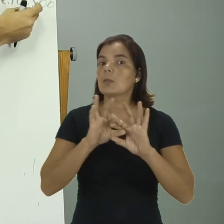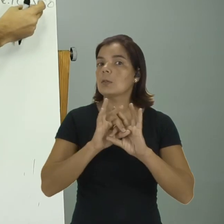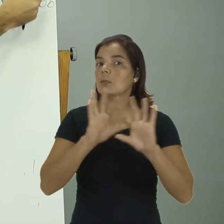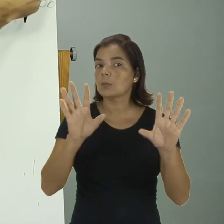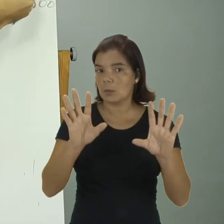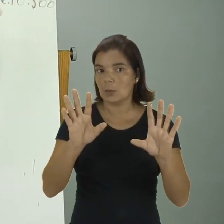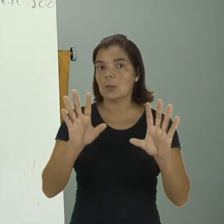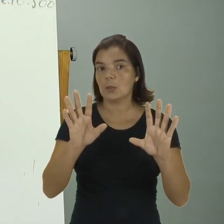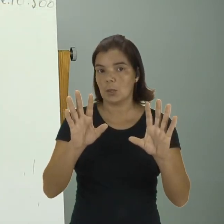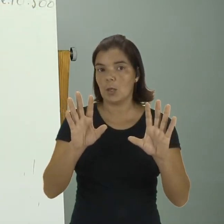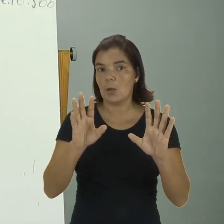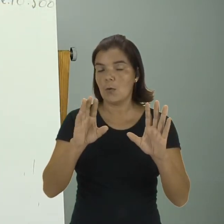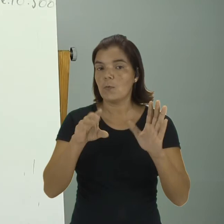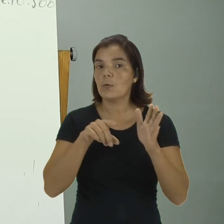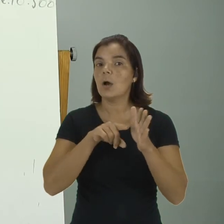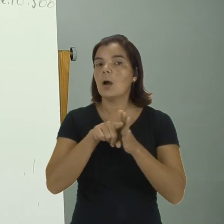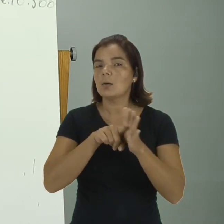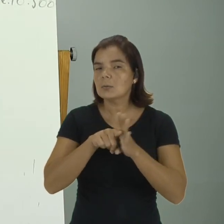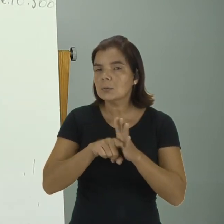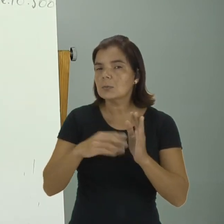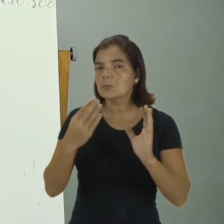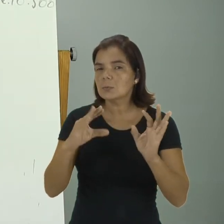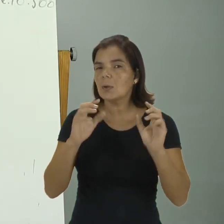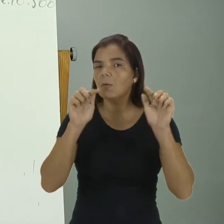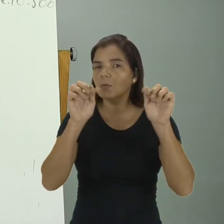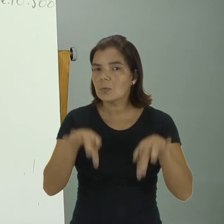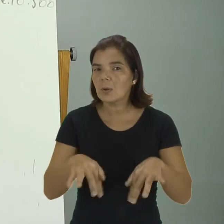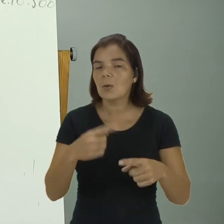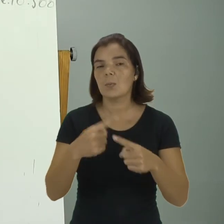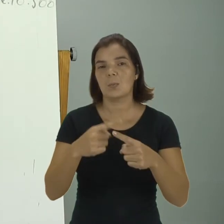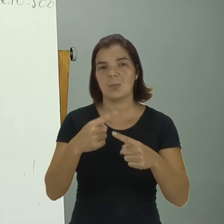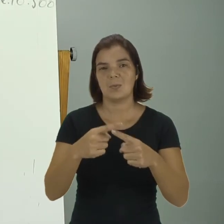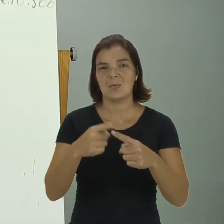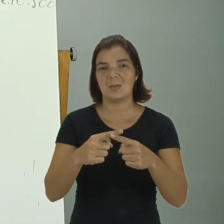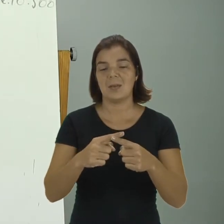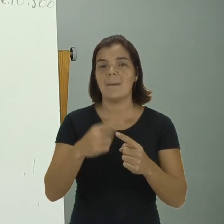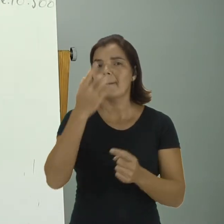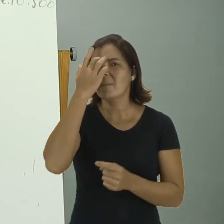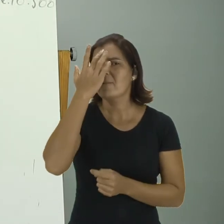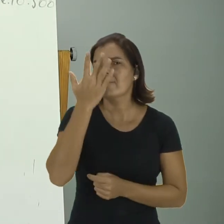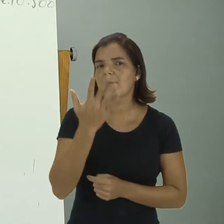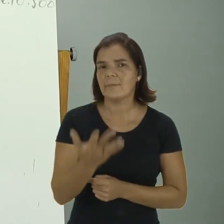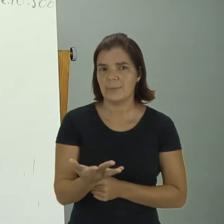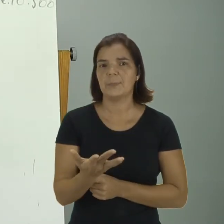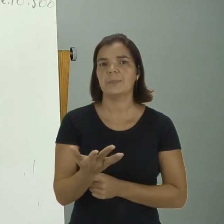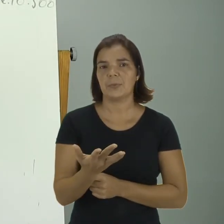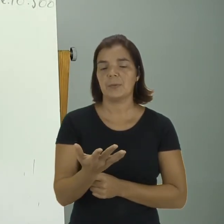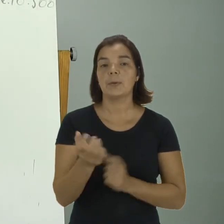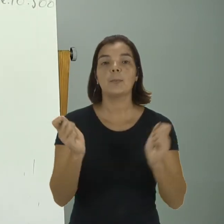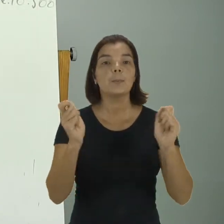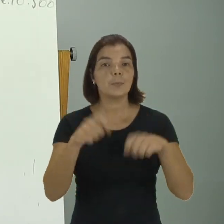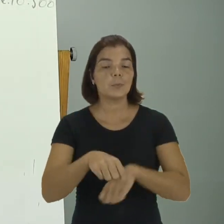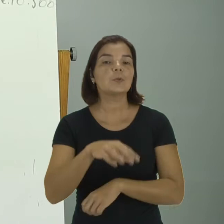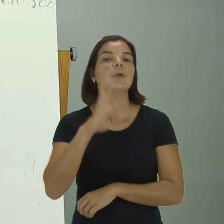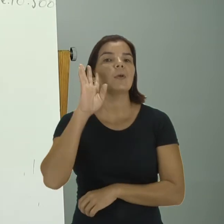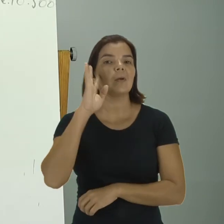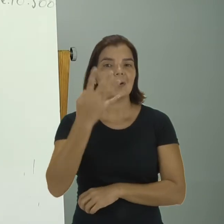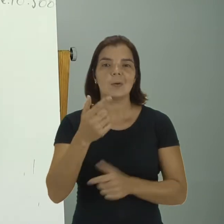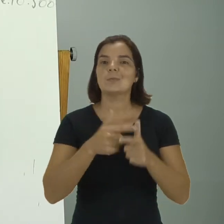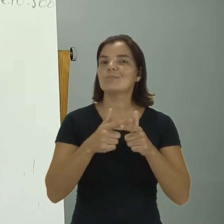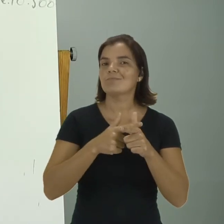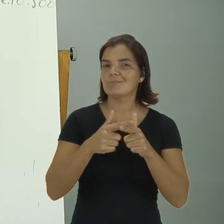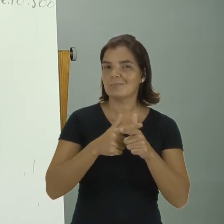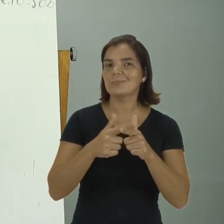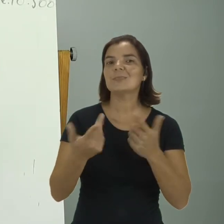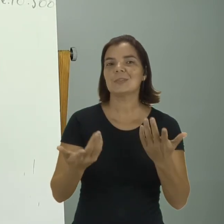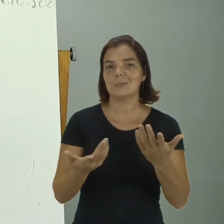deixa a notação científica para o final. Porque quando chegar lá no final, fica mais fácil para a gente poder resolver esse